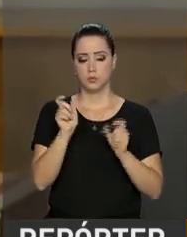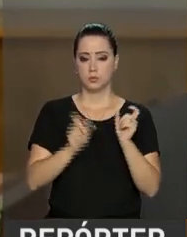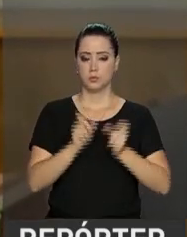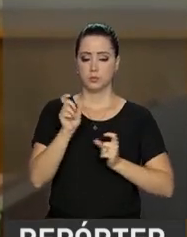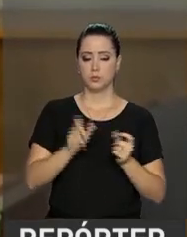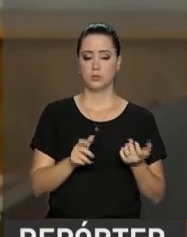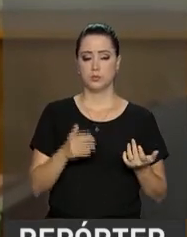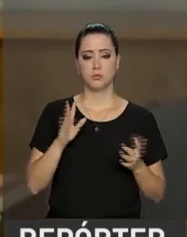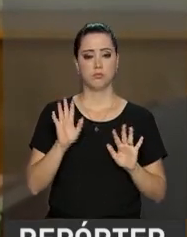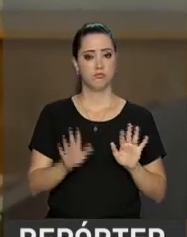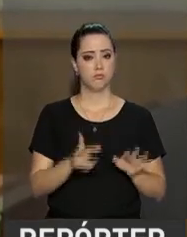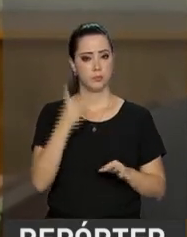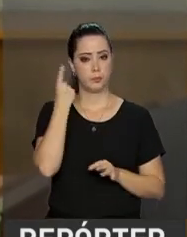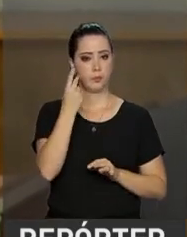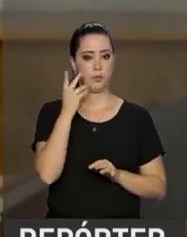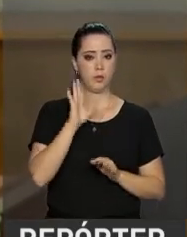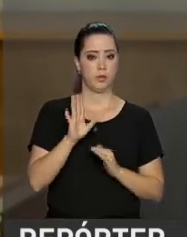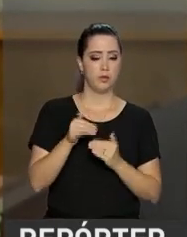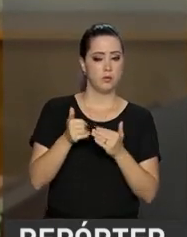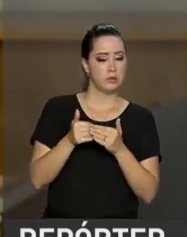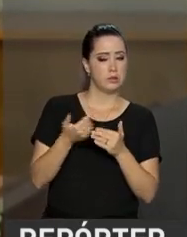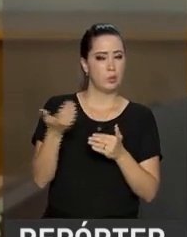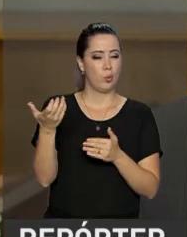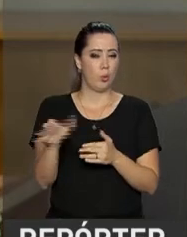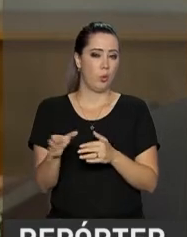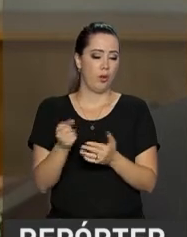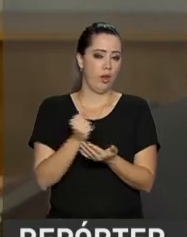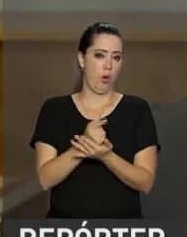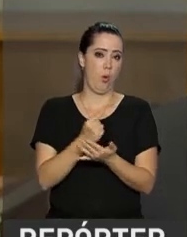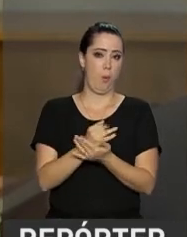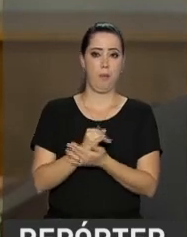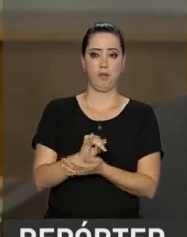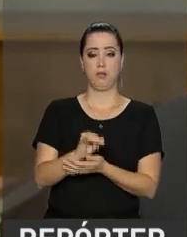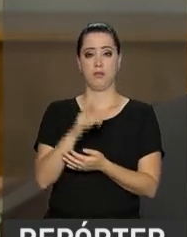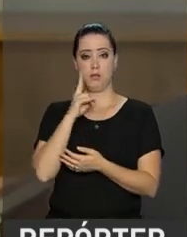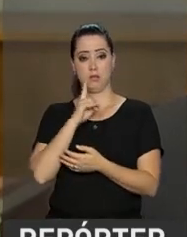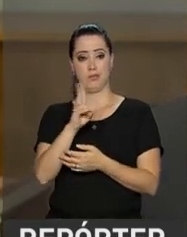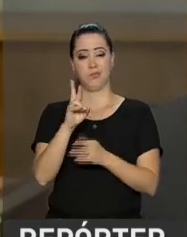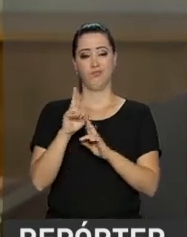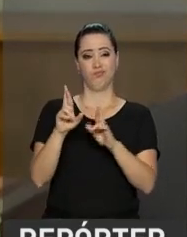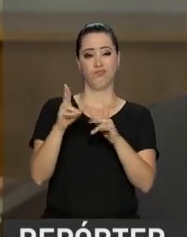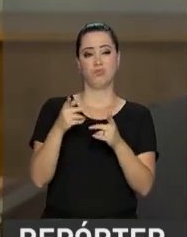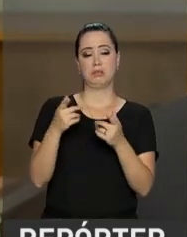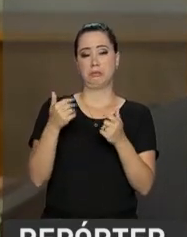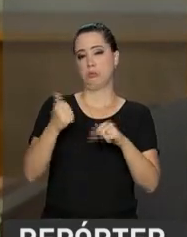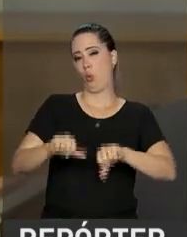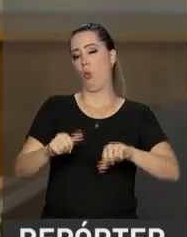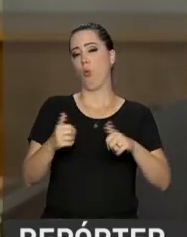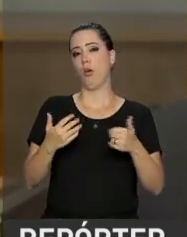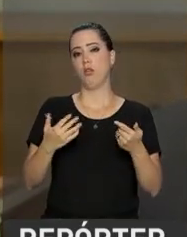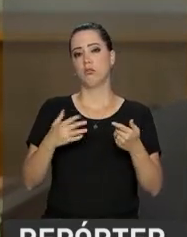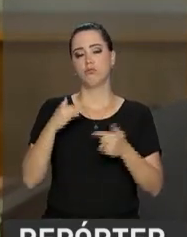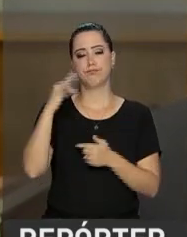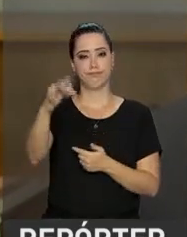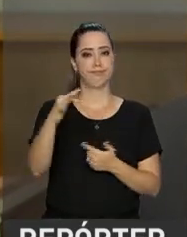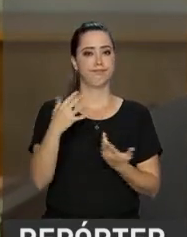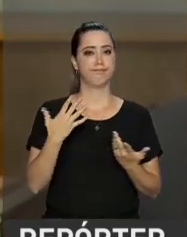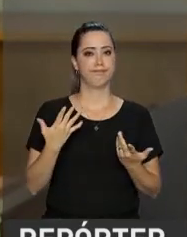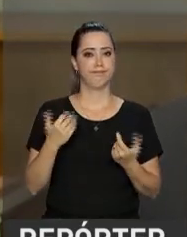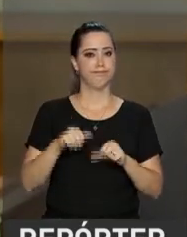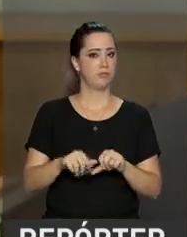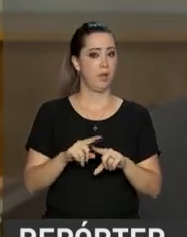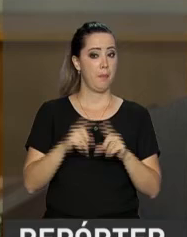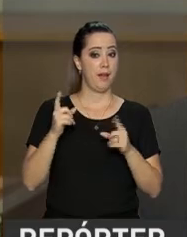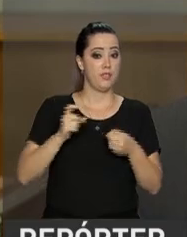consumidor normalmente recua quando está com uma expectativa negativa em relação ao futuro e